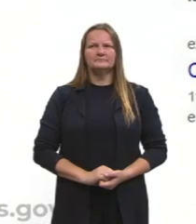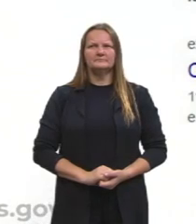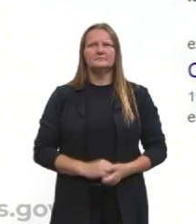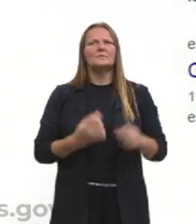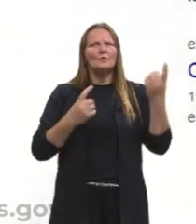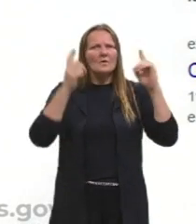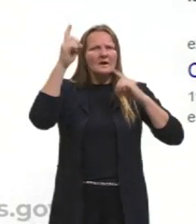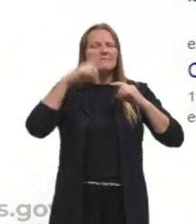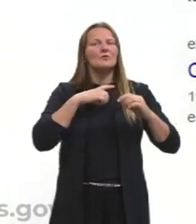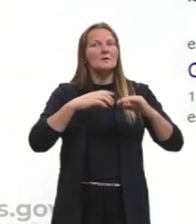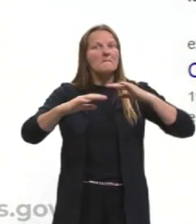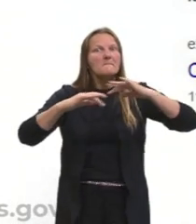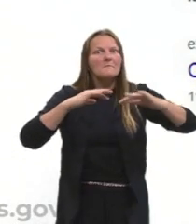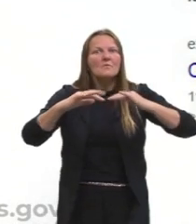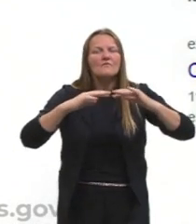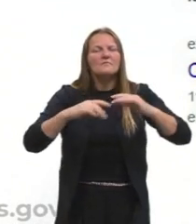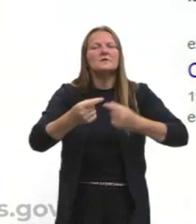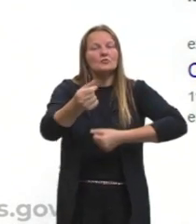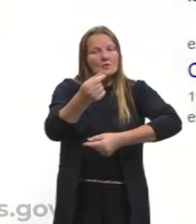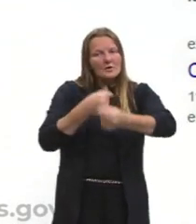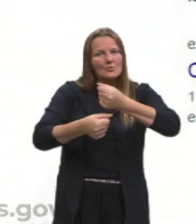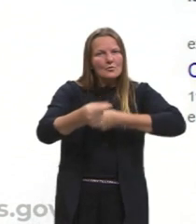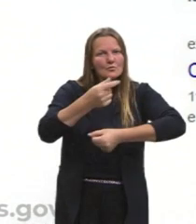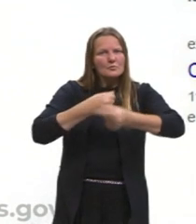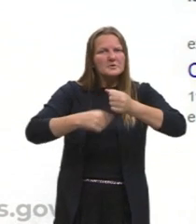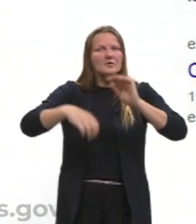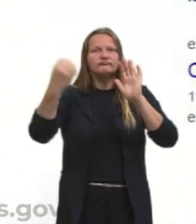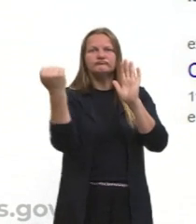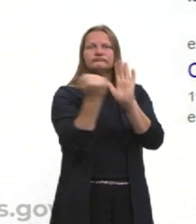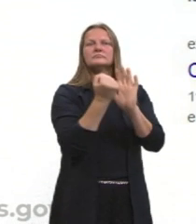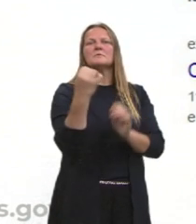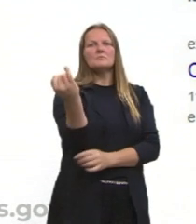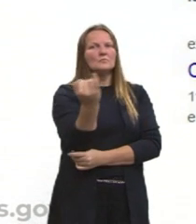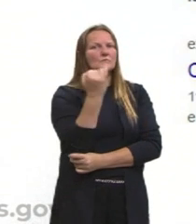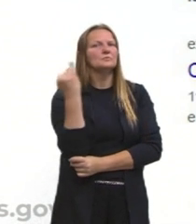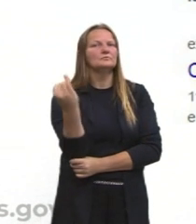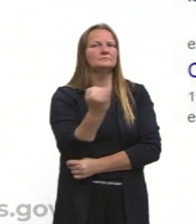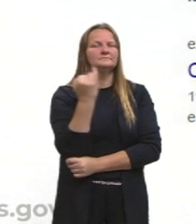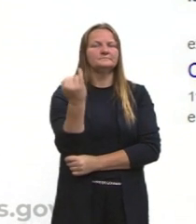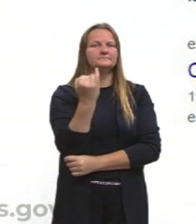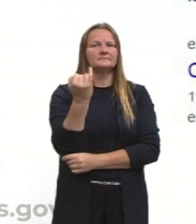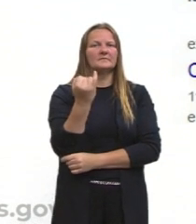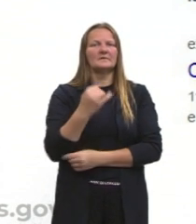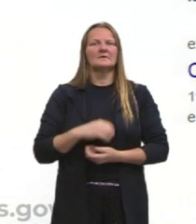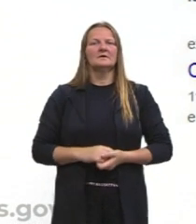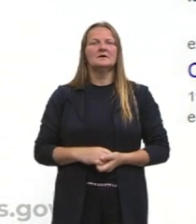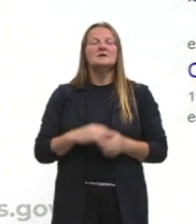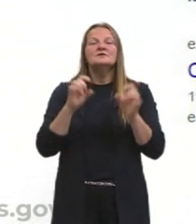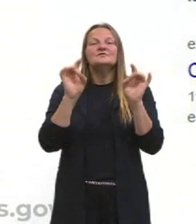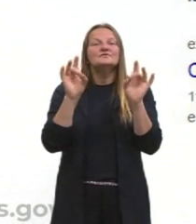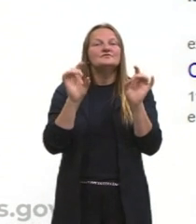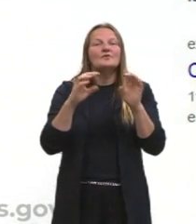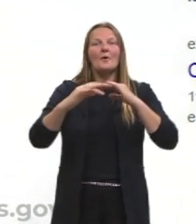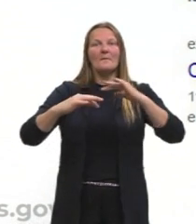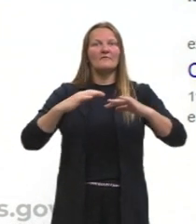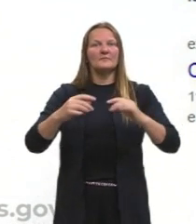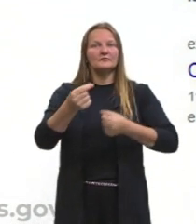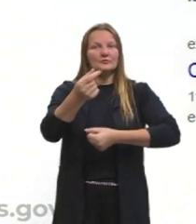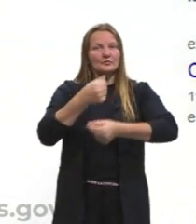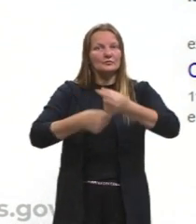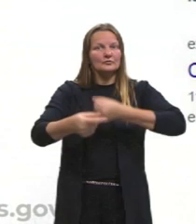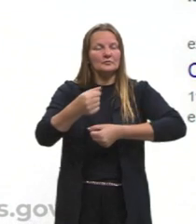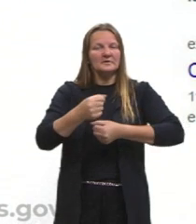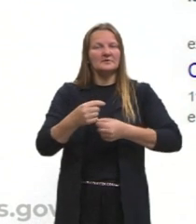um movimento na economia do nosso país que é muito significativo né porque pessoal não é só o movimento econômico